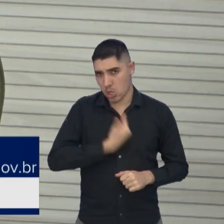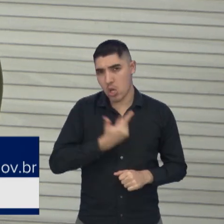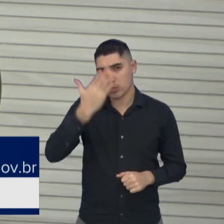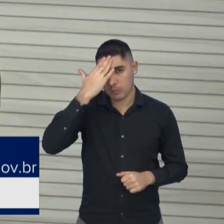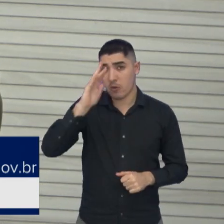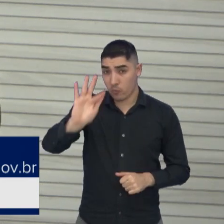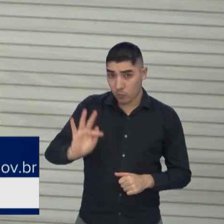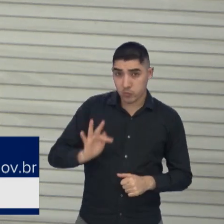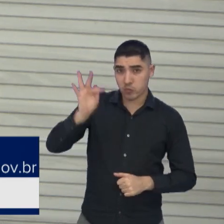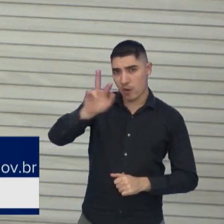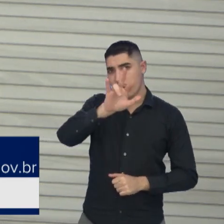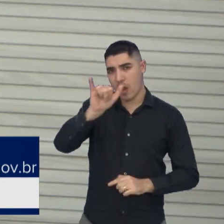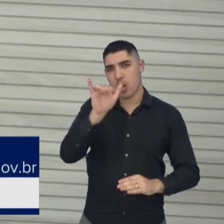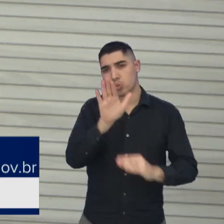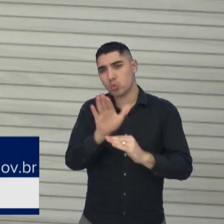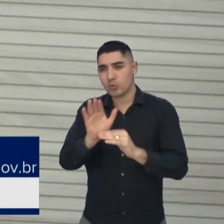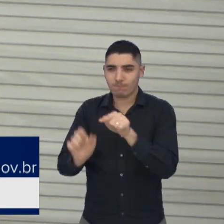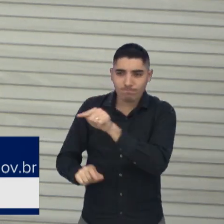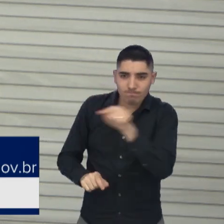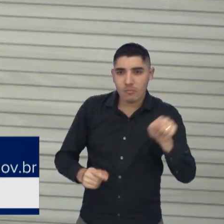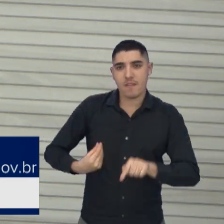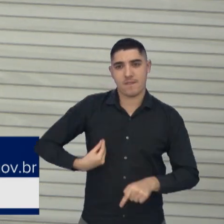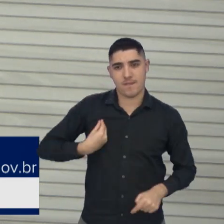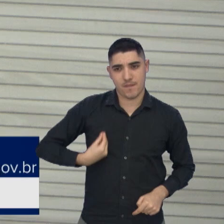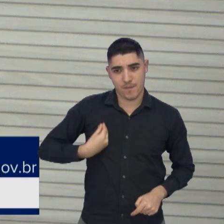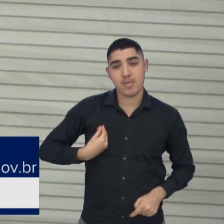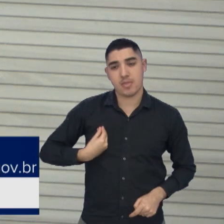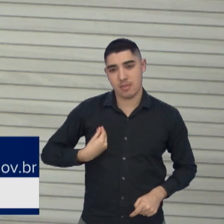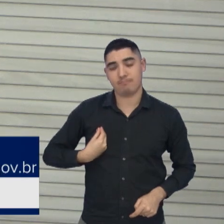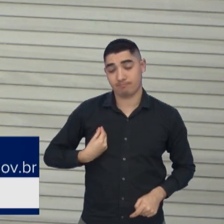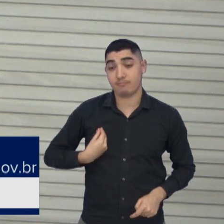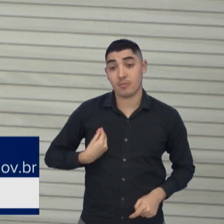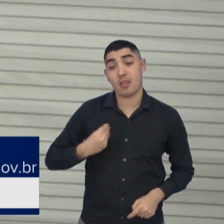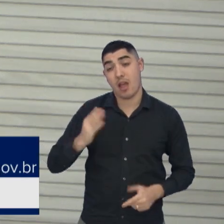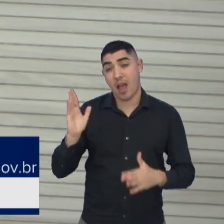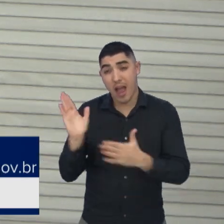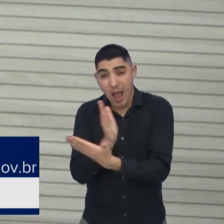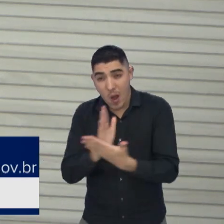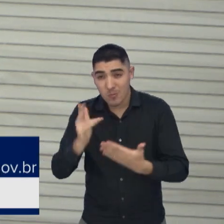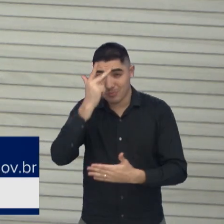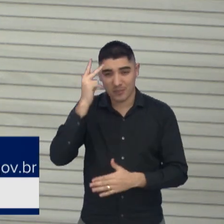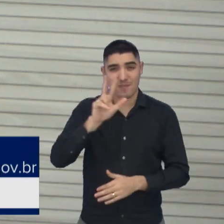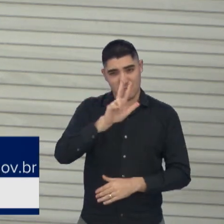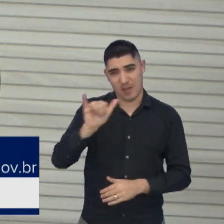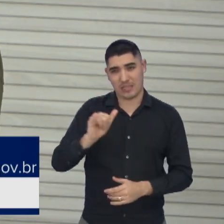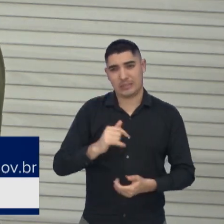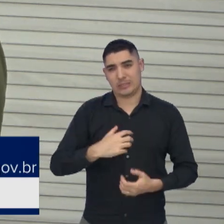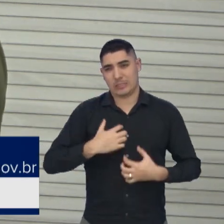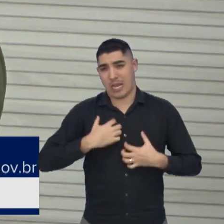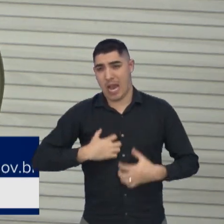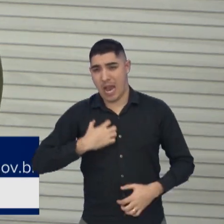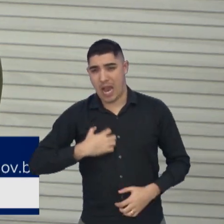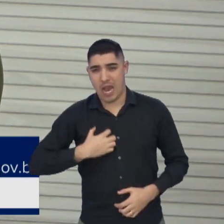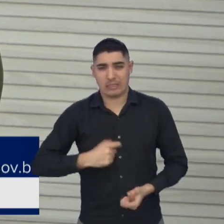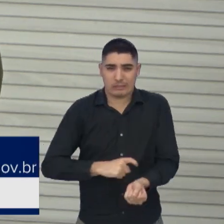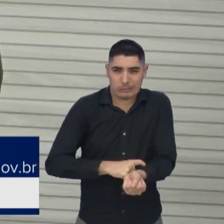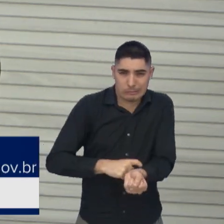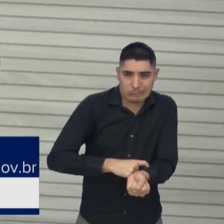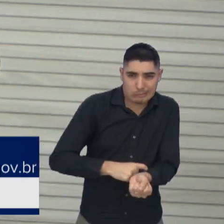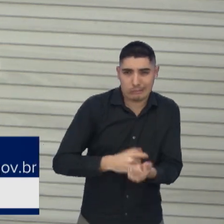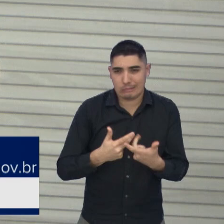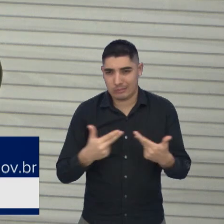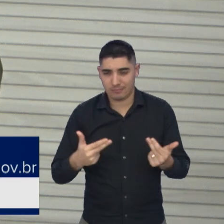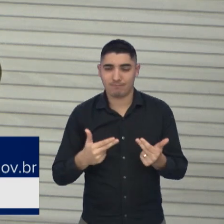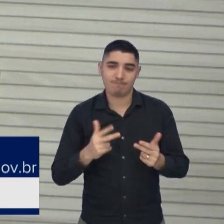na vida de todos vocês, né? Provavelmente alguns vão ficar com raiva, outros porque